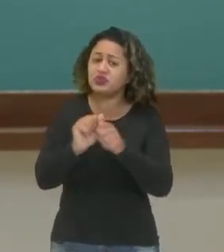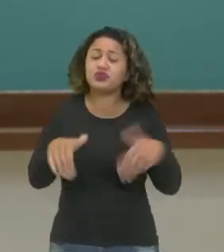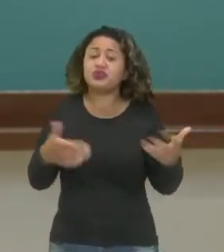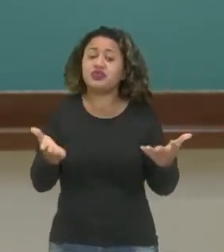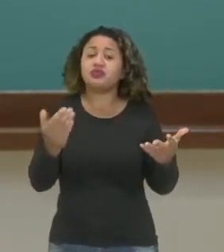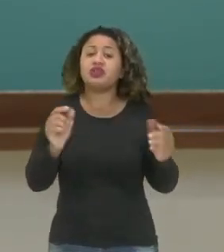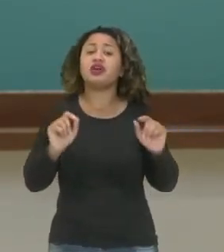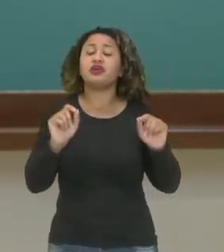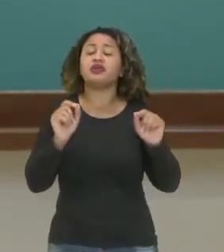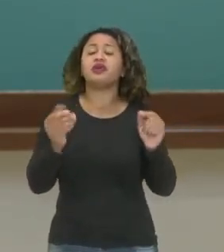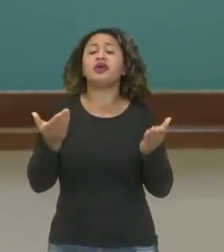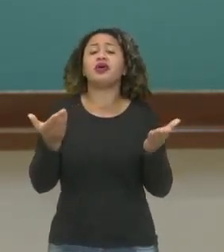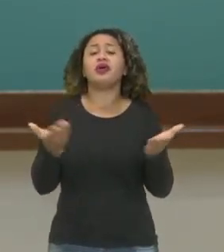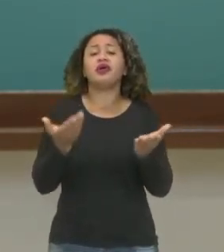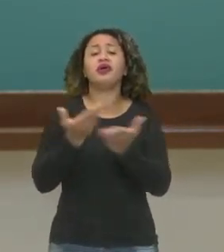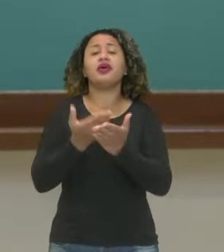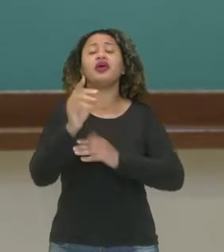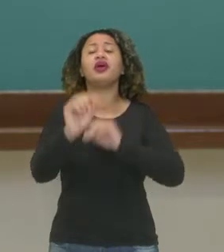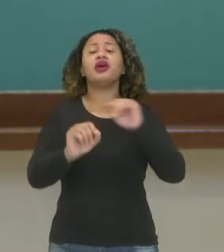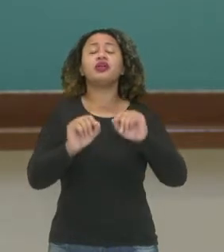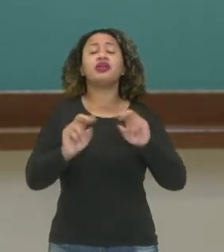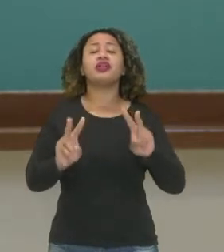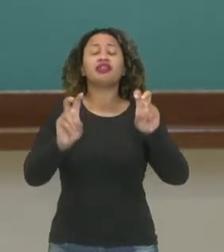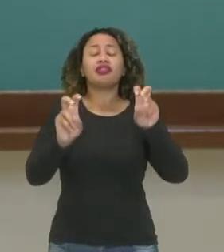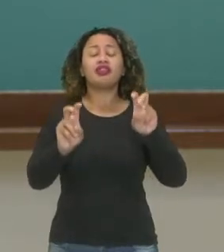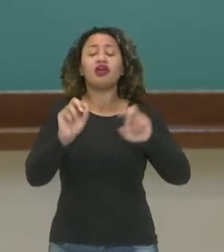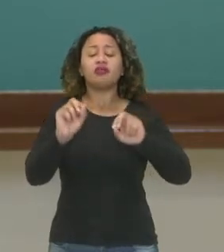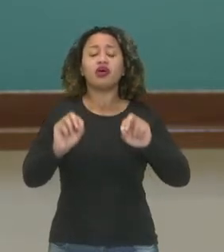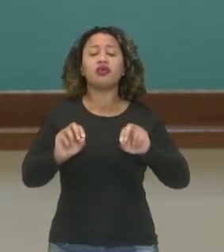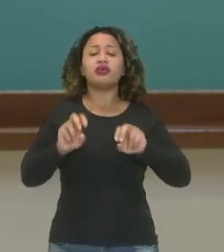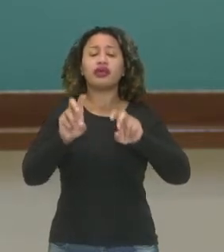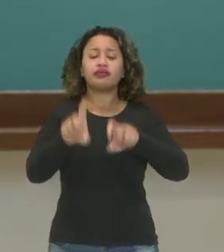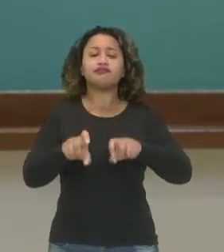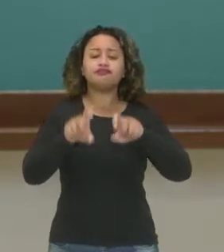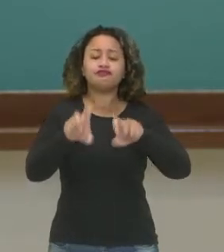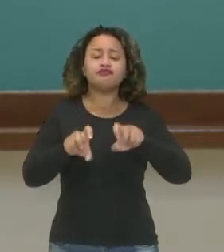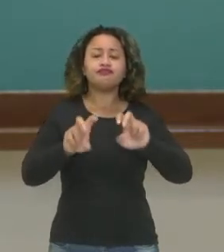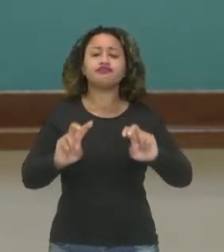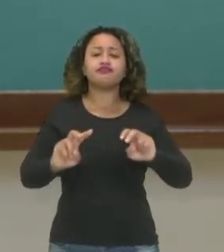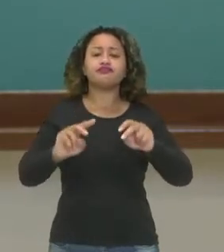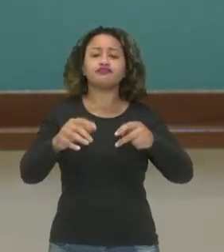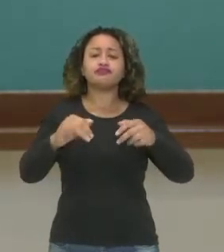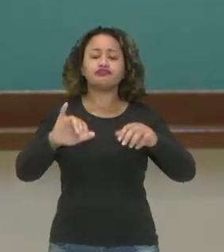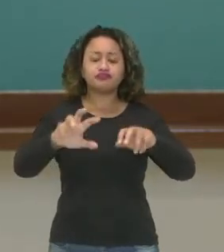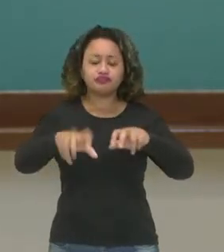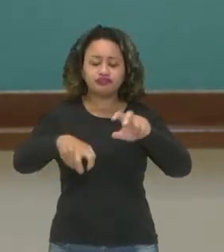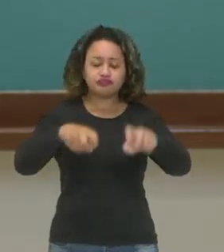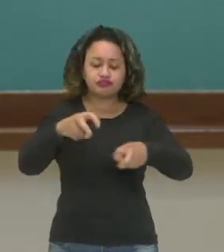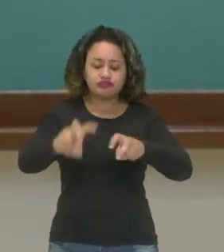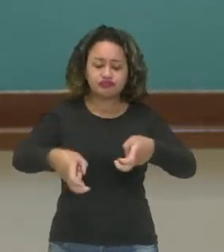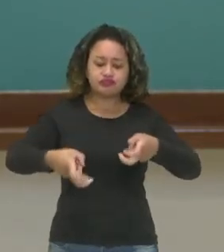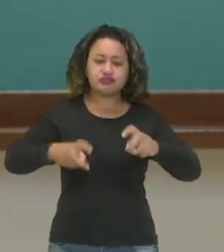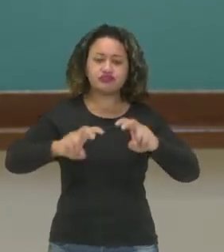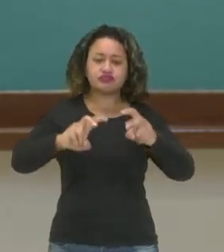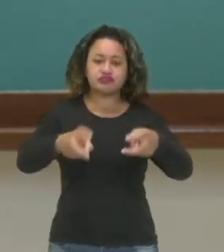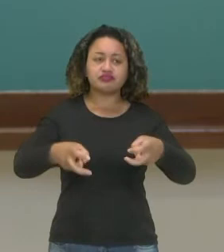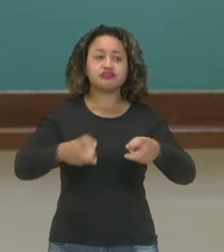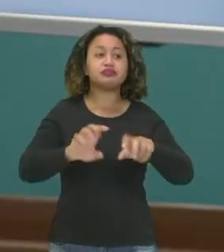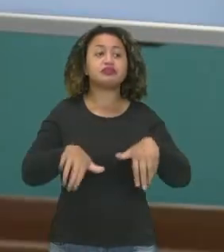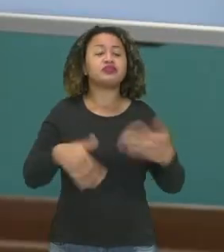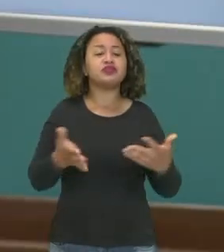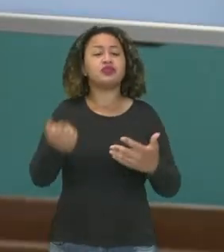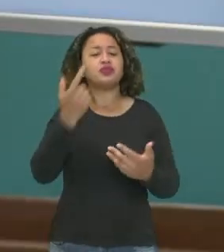Hoje nossa aula vai falar sobre o extrativismo. Olha que legal, né? Extrativismo. Qual o objetivo da nossa aula de hoje? Vem